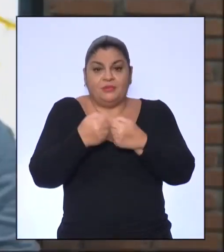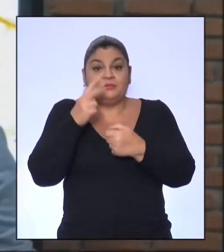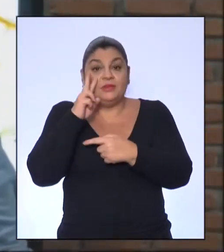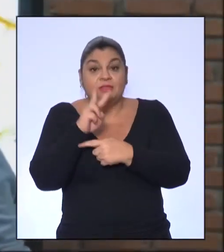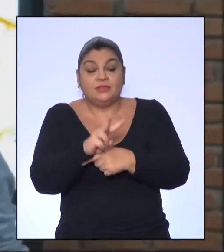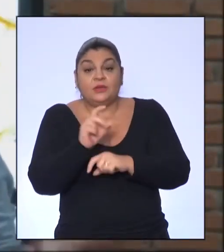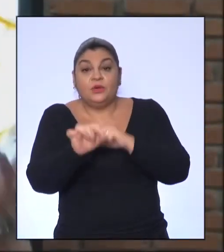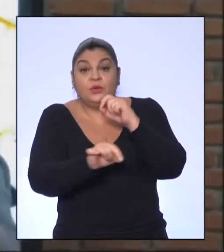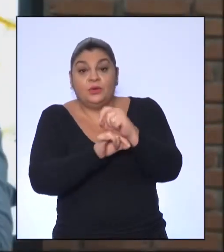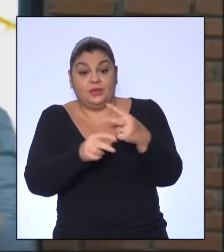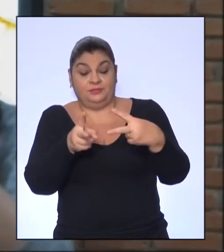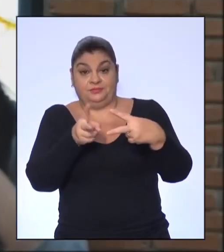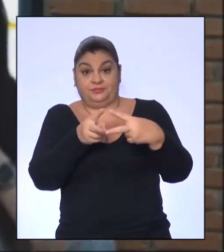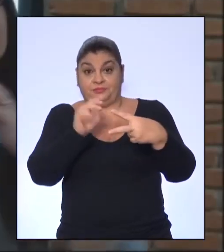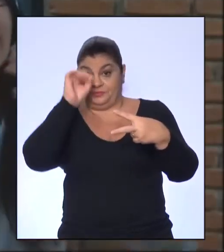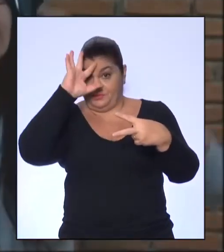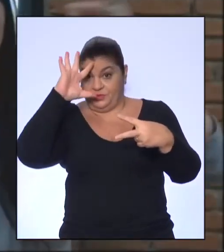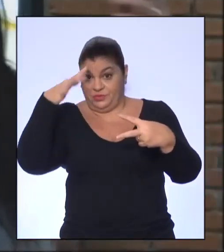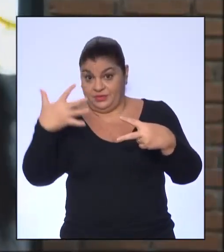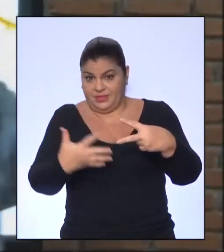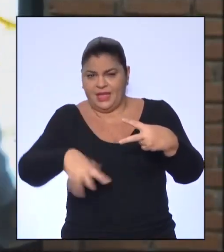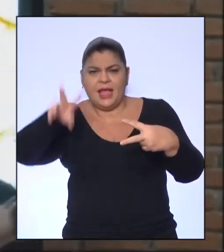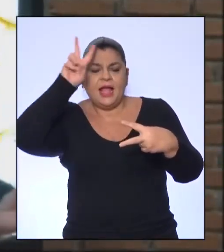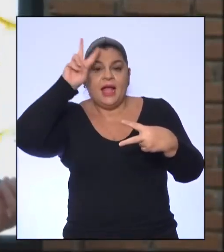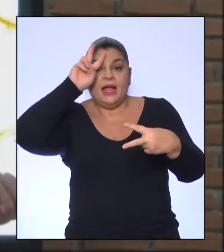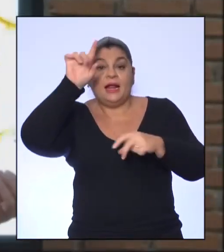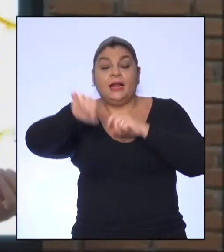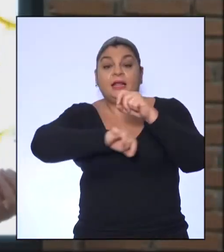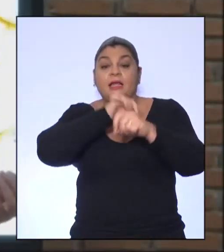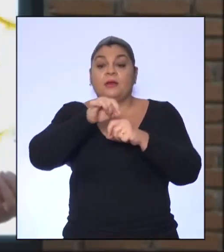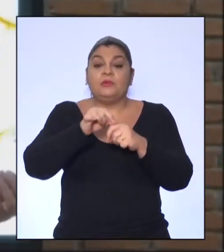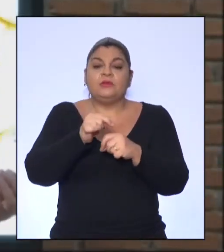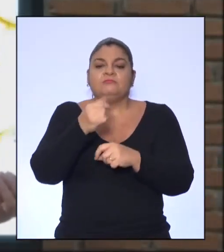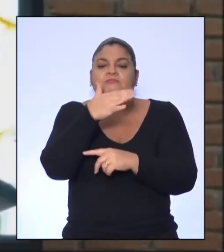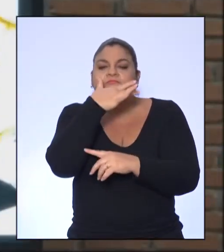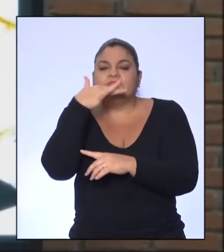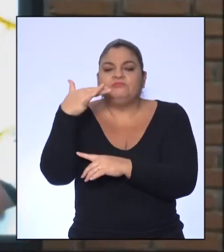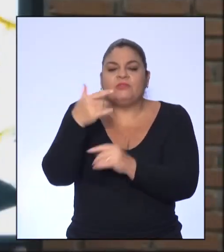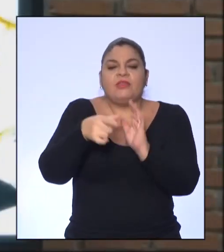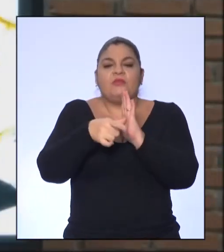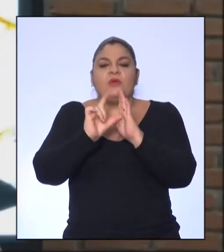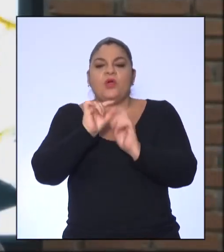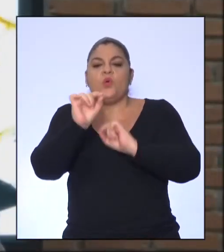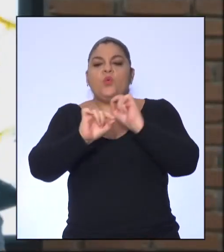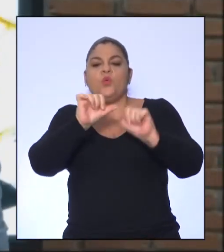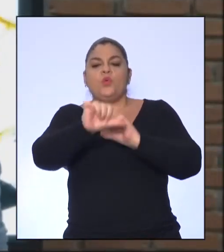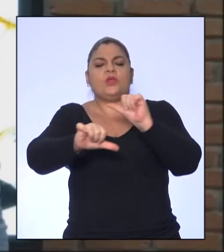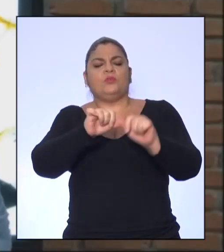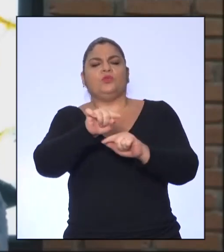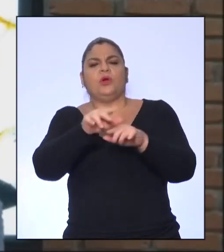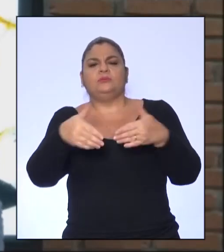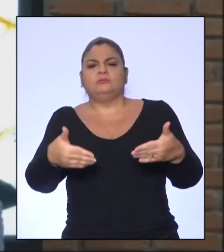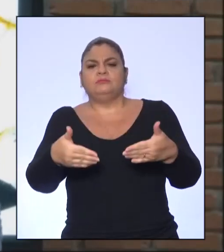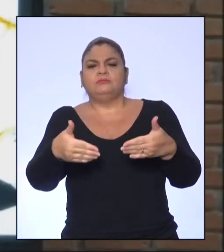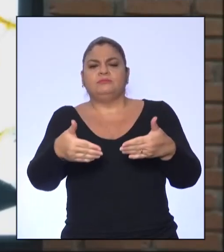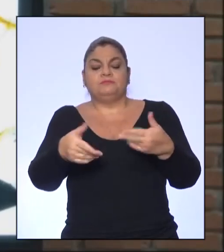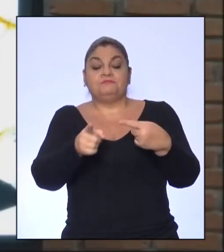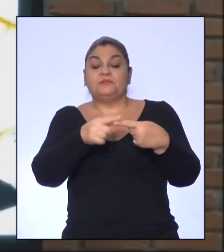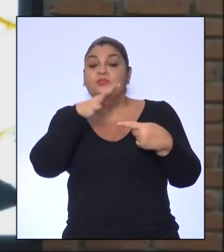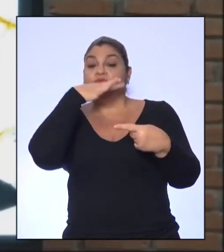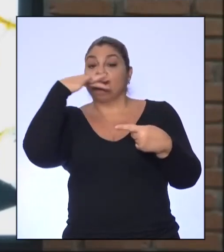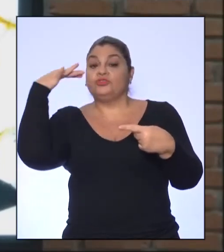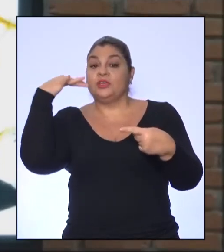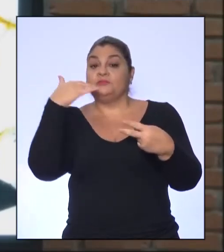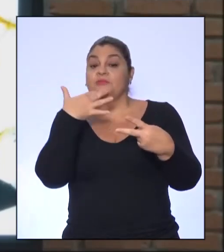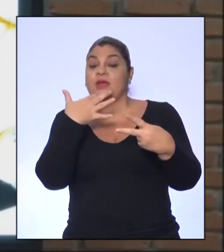as duas situações e tente até lembrar, tente até sentir ali o cheirinho. O que mudou ali? Mudou o cheiro, mudou